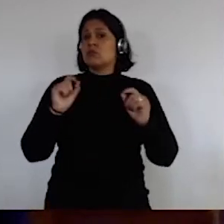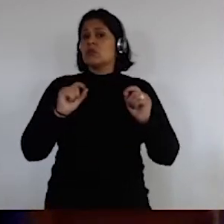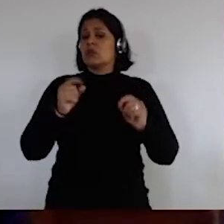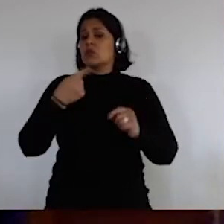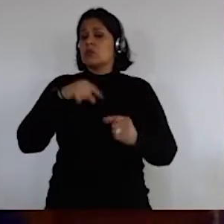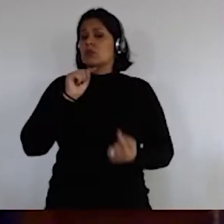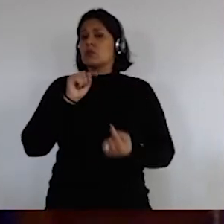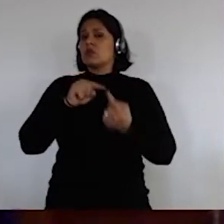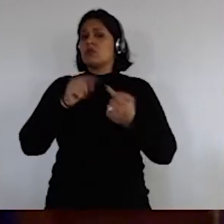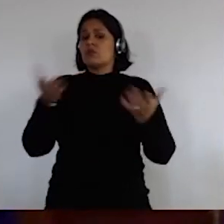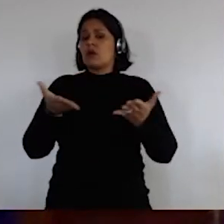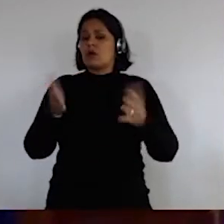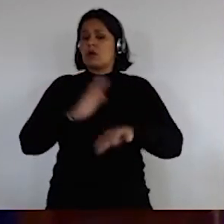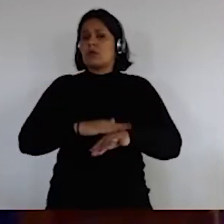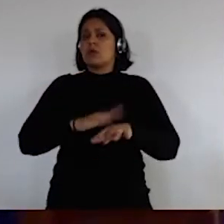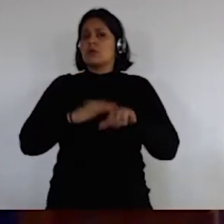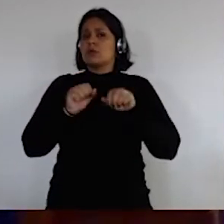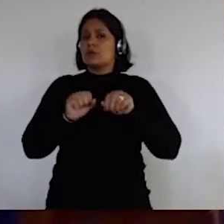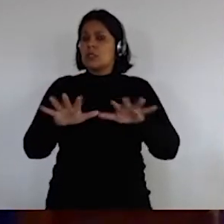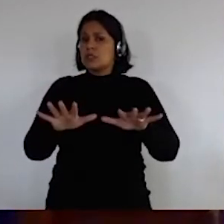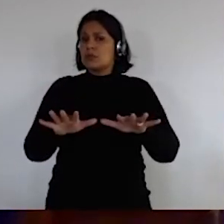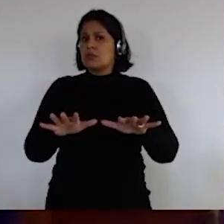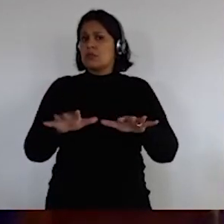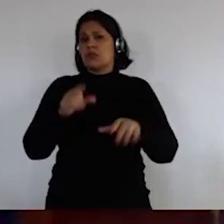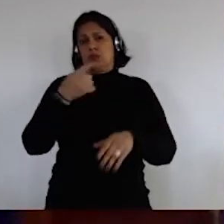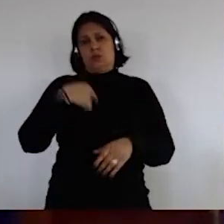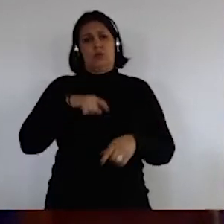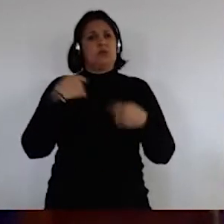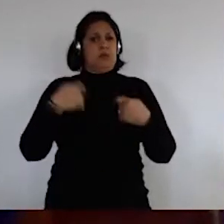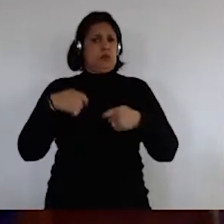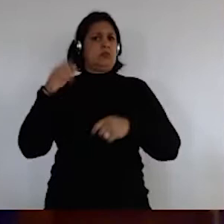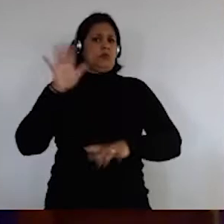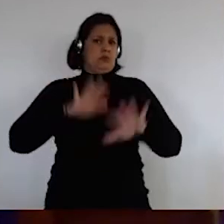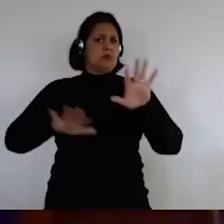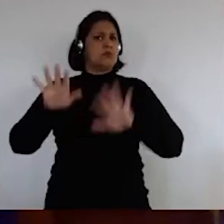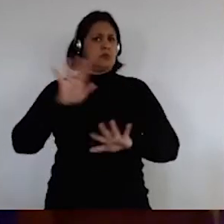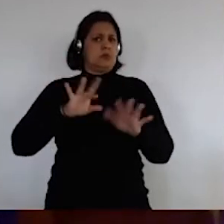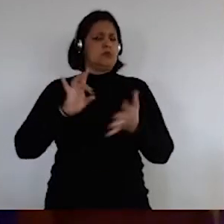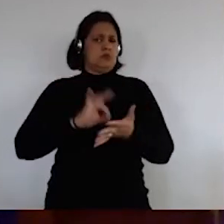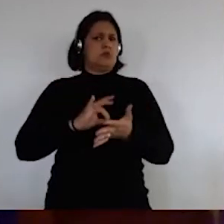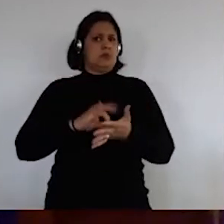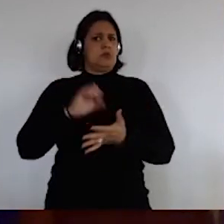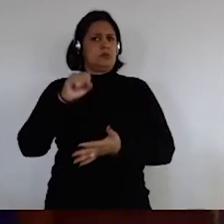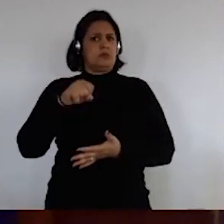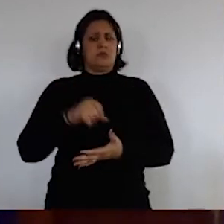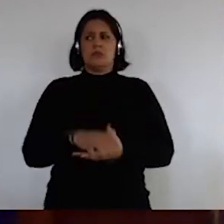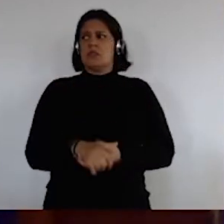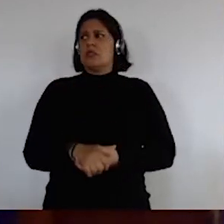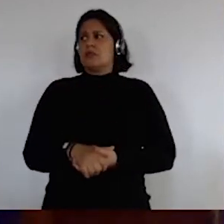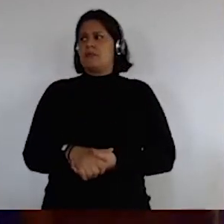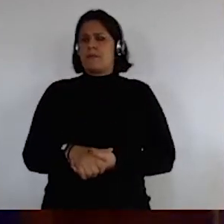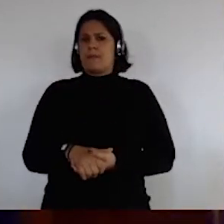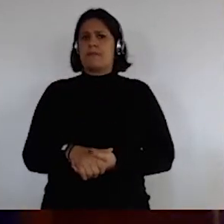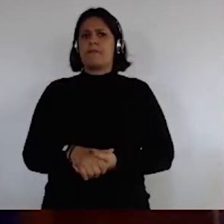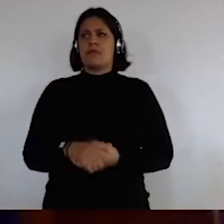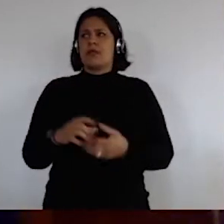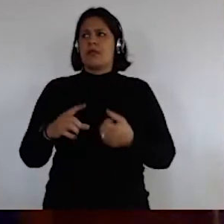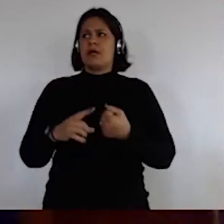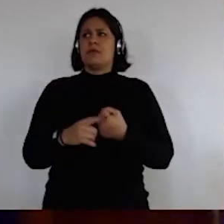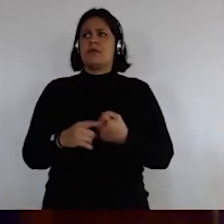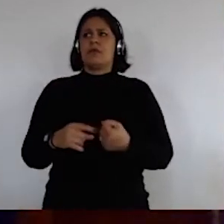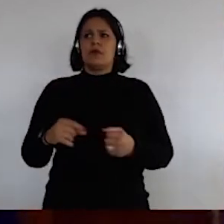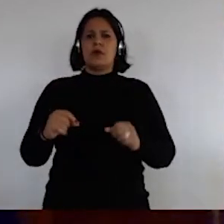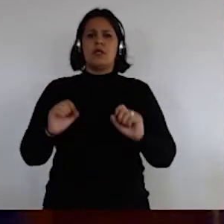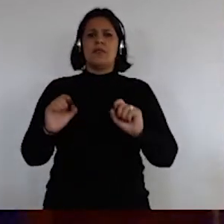pandemia, e que aí, digo, nós temos que ter muito cuidado para não termos ferimento de prerrogativas profissionais. O artigo